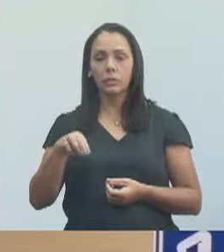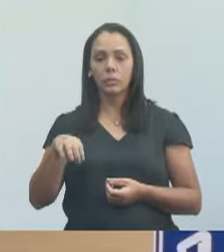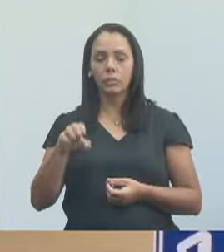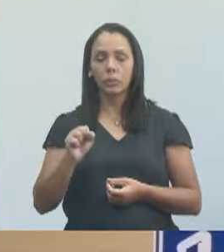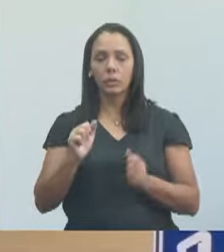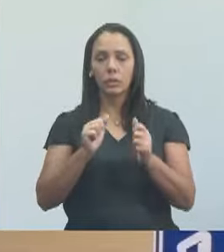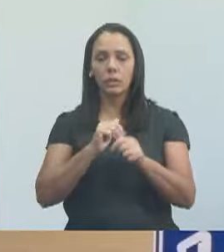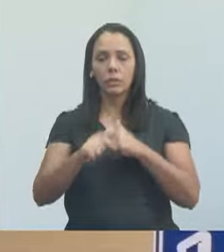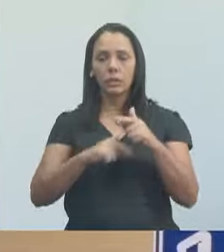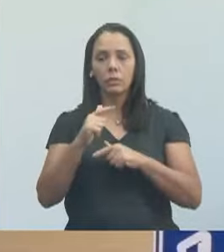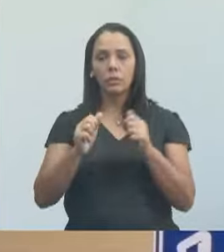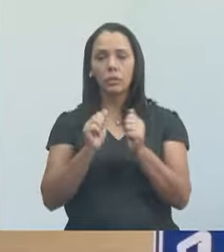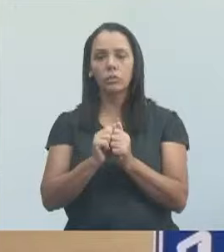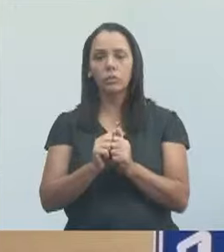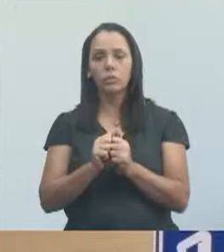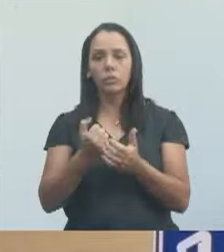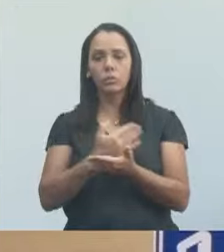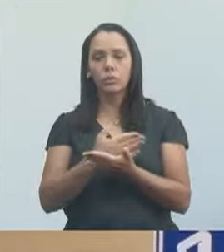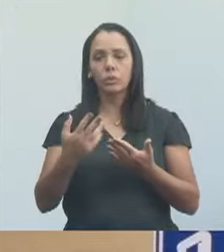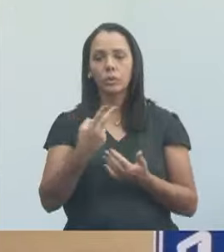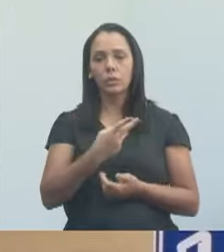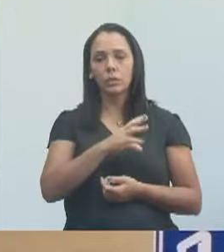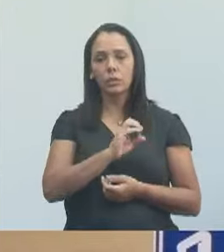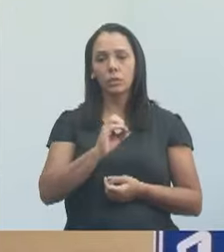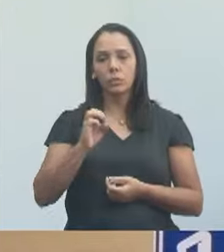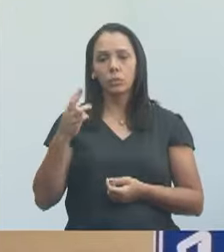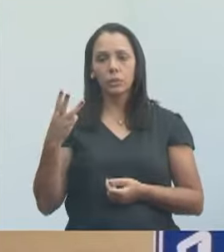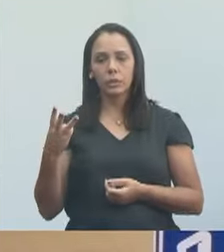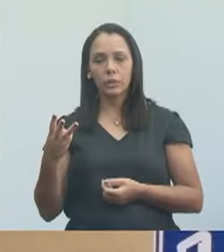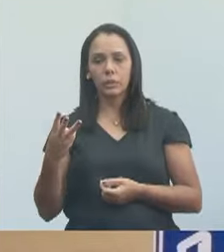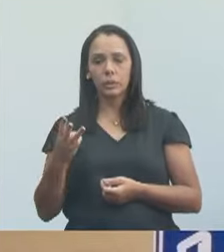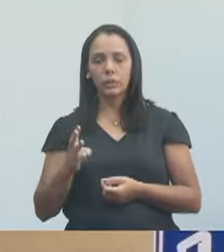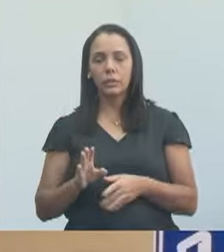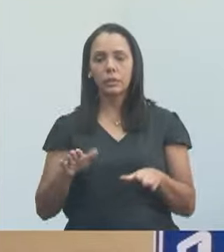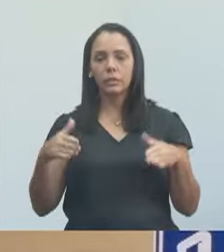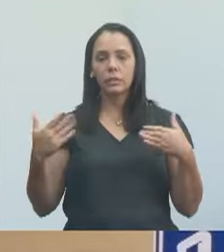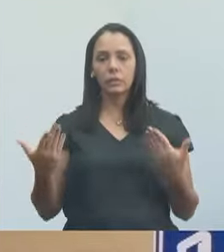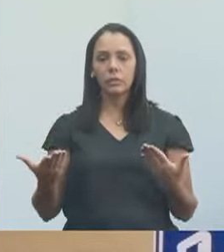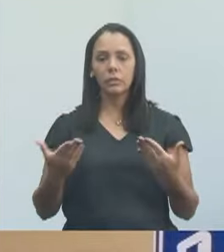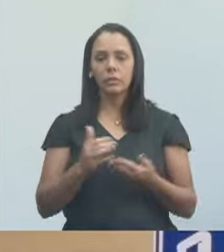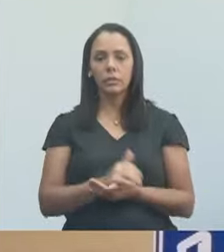causa animal desde 2003, né? Então,